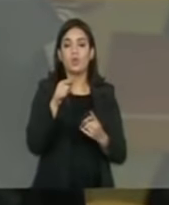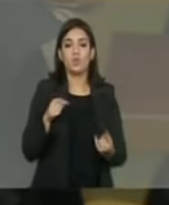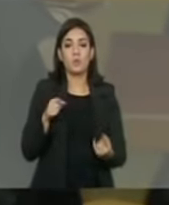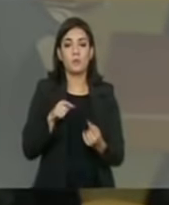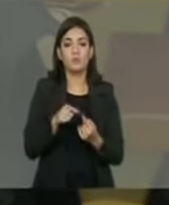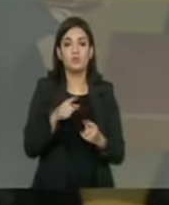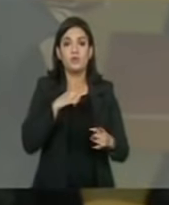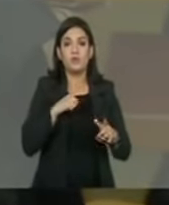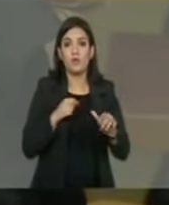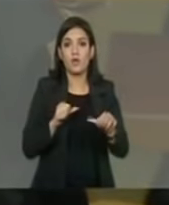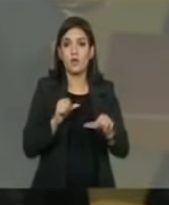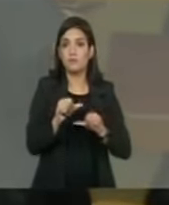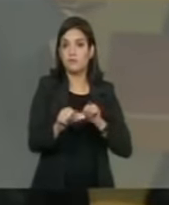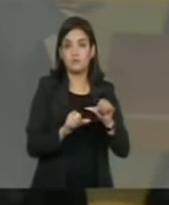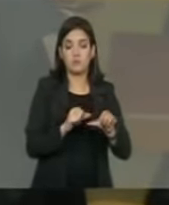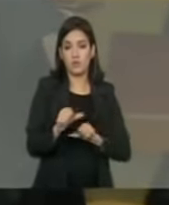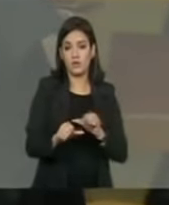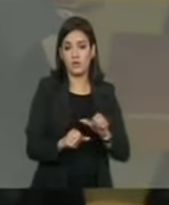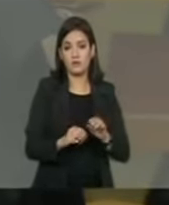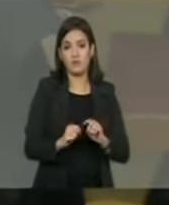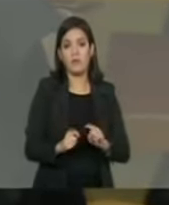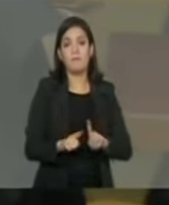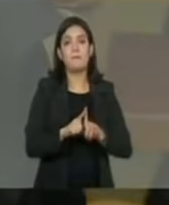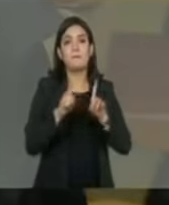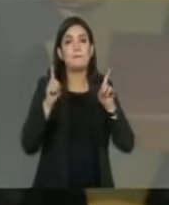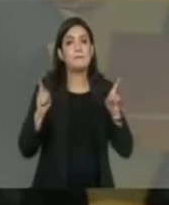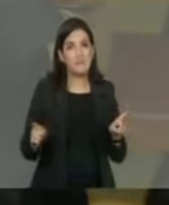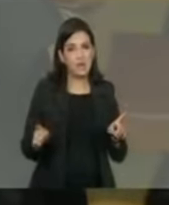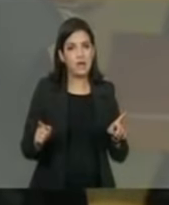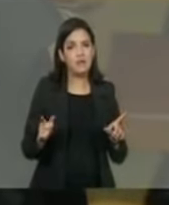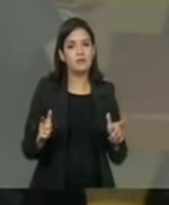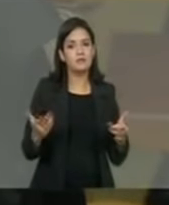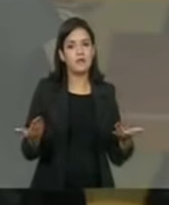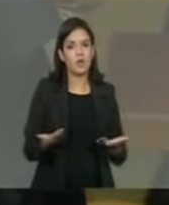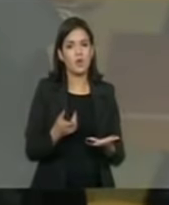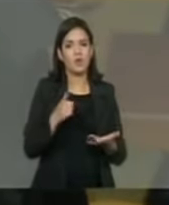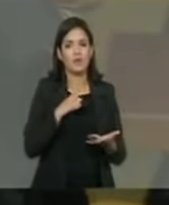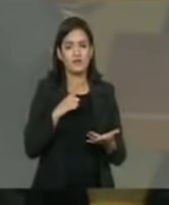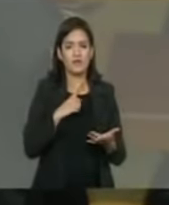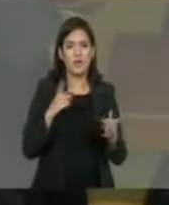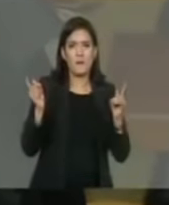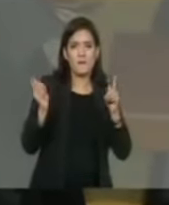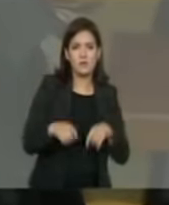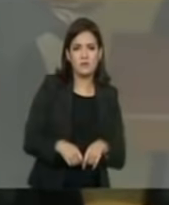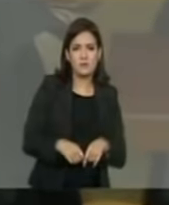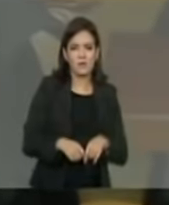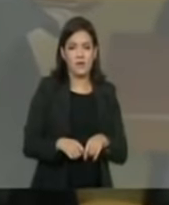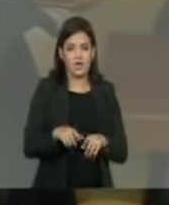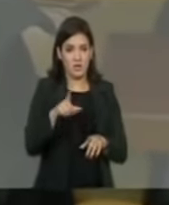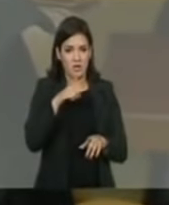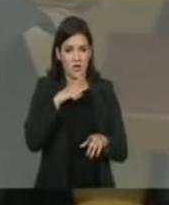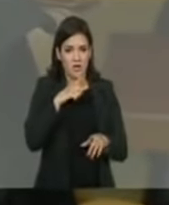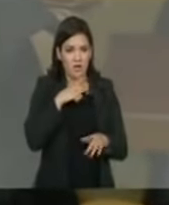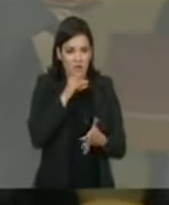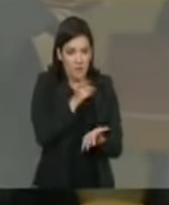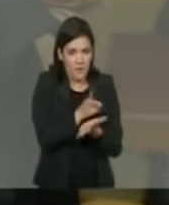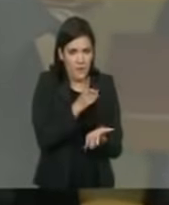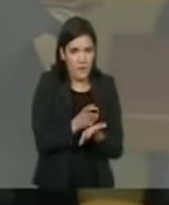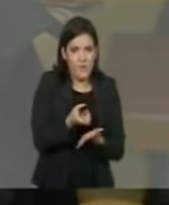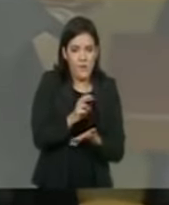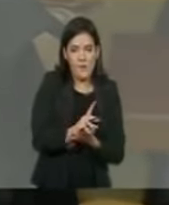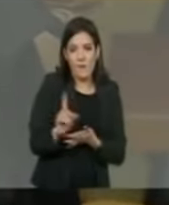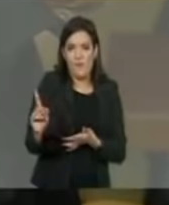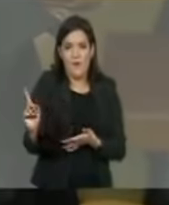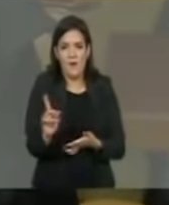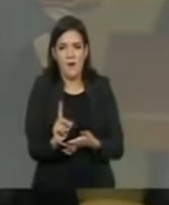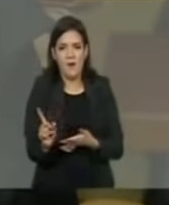revelar inadmissível mas a priori a pelo menos igual a possibilidade de a superveniência de outro cruzamento em grau